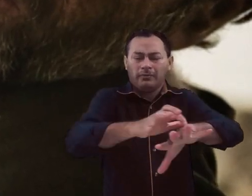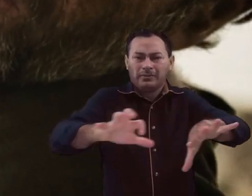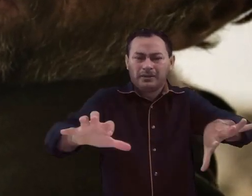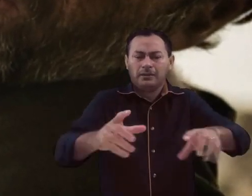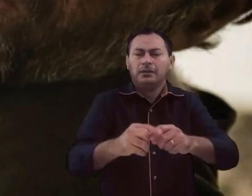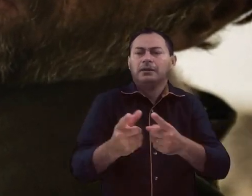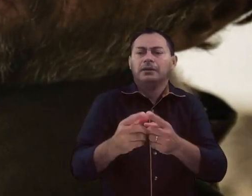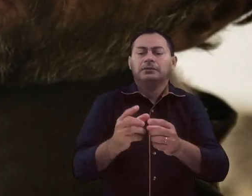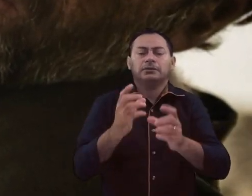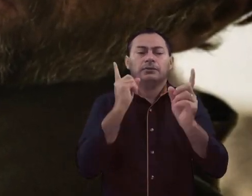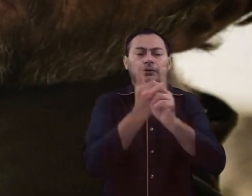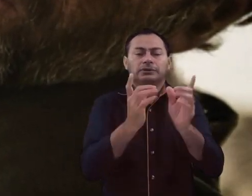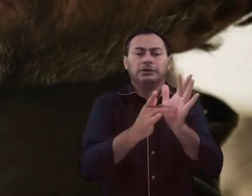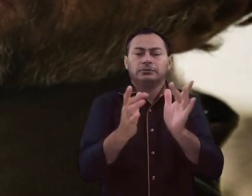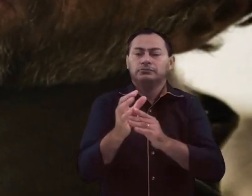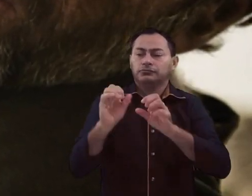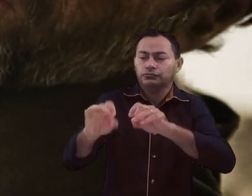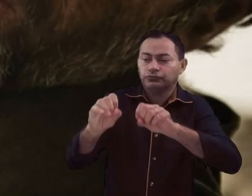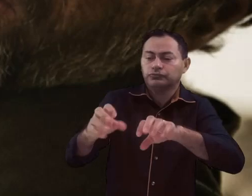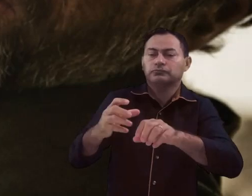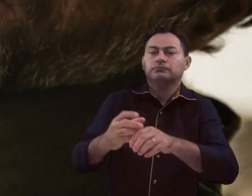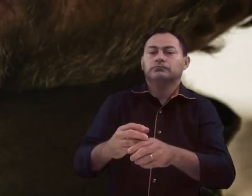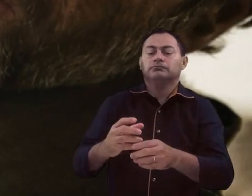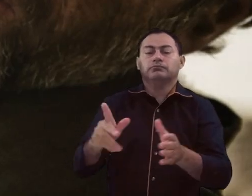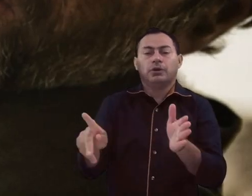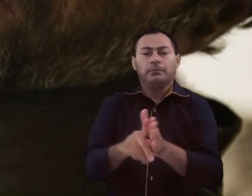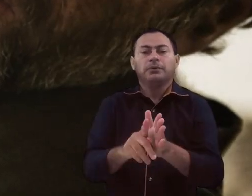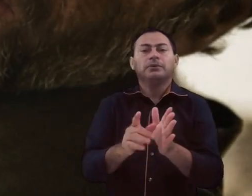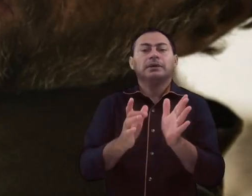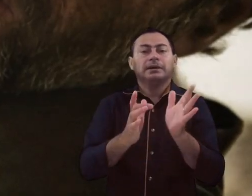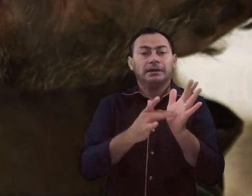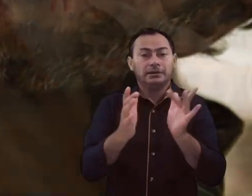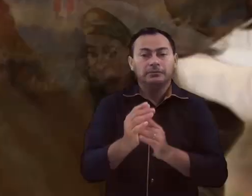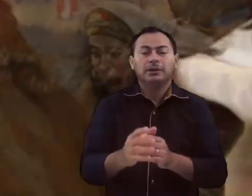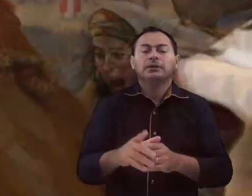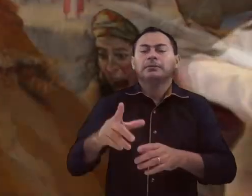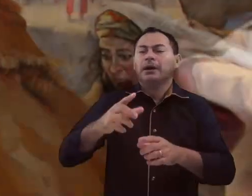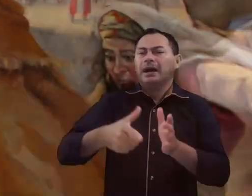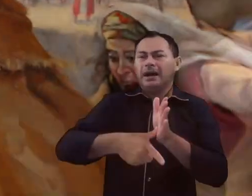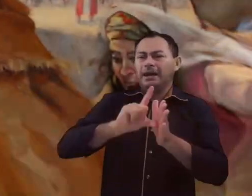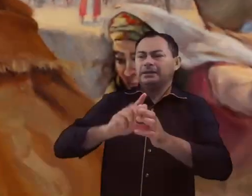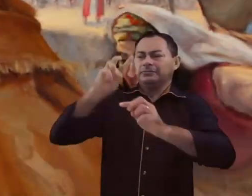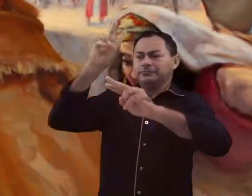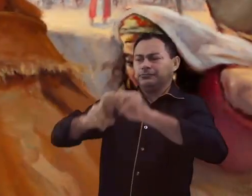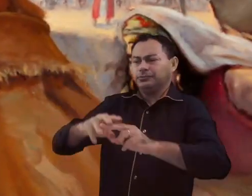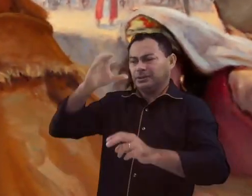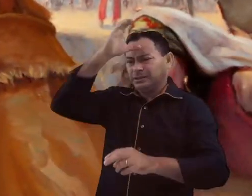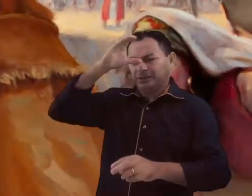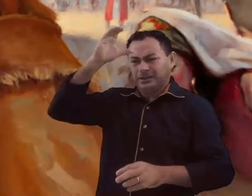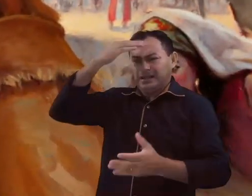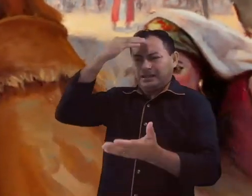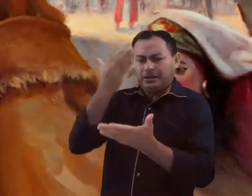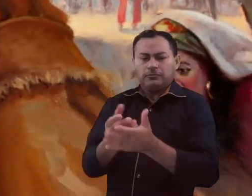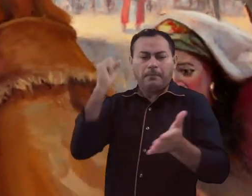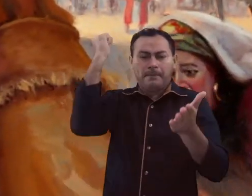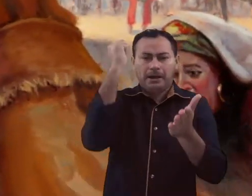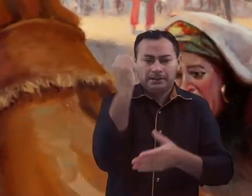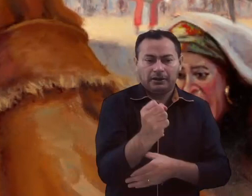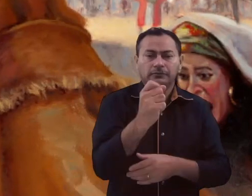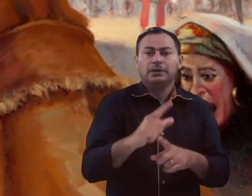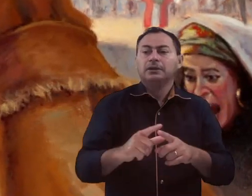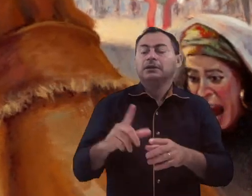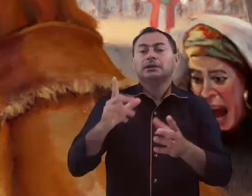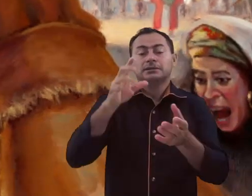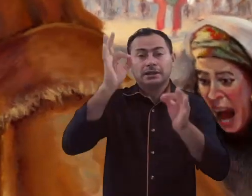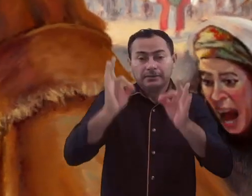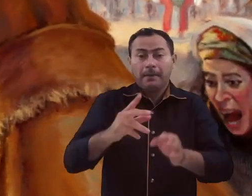Arábia, quando recebeu um treinamento pessoal do próprio Cristo. Antes prendia cristãos para que fossem sentenciados à morte. Ele